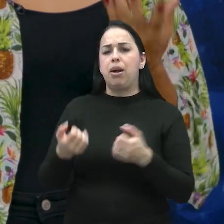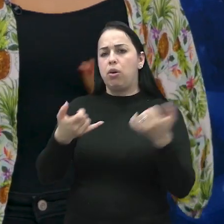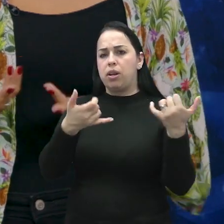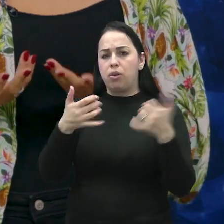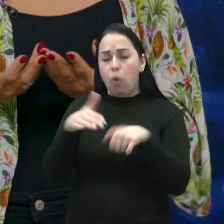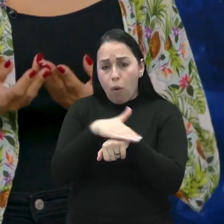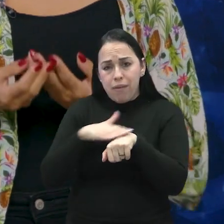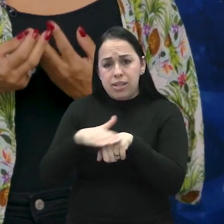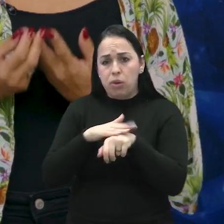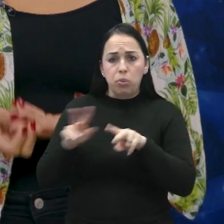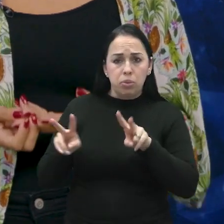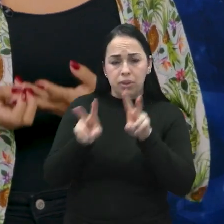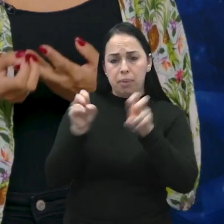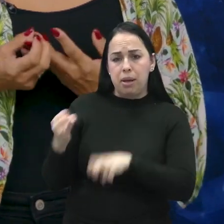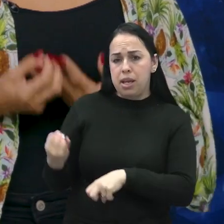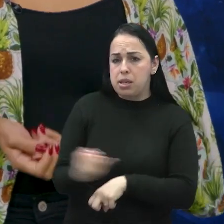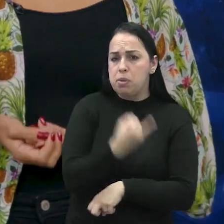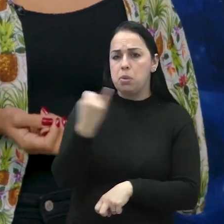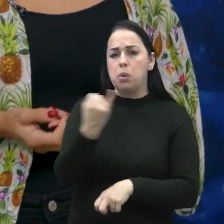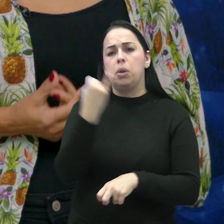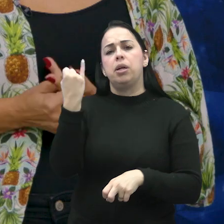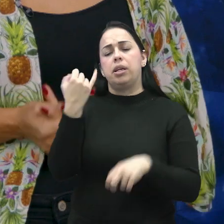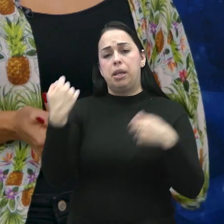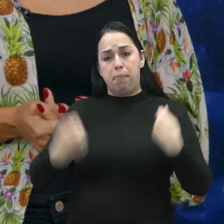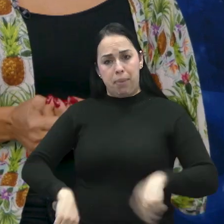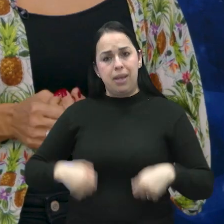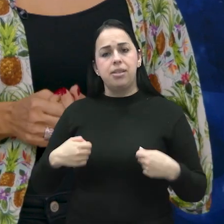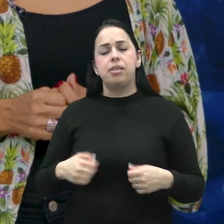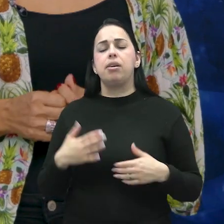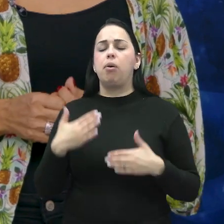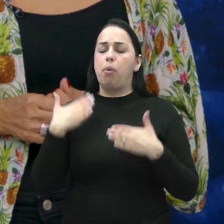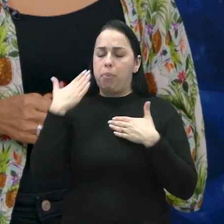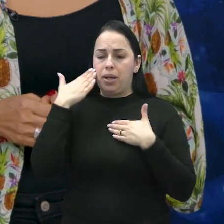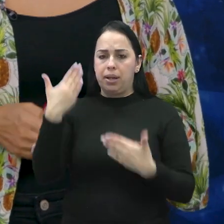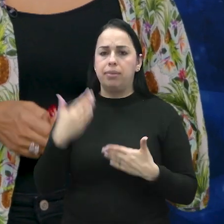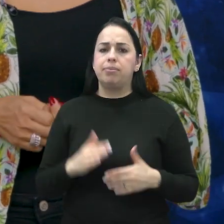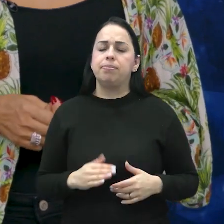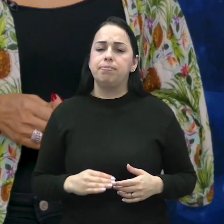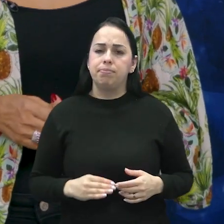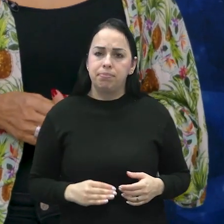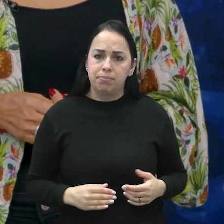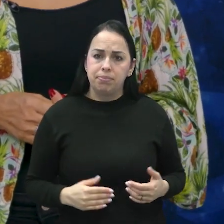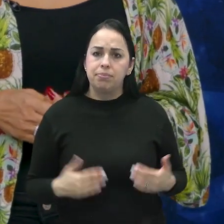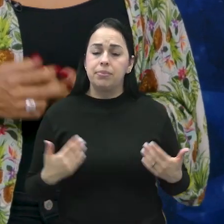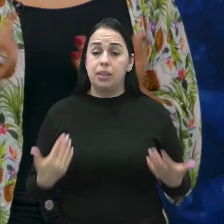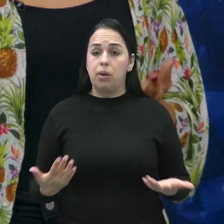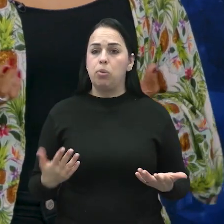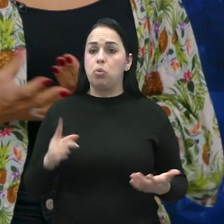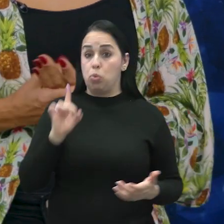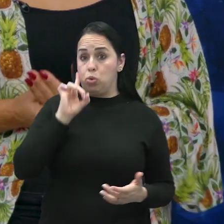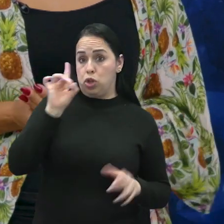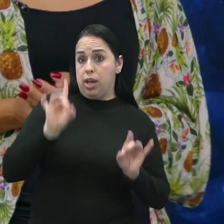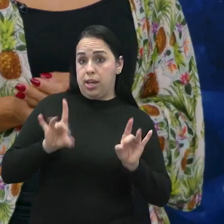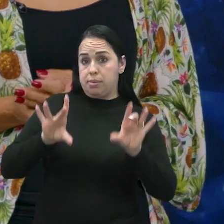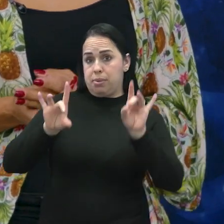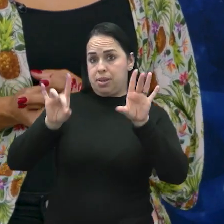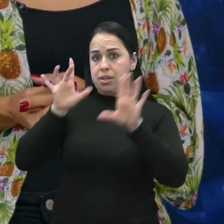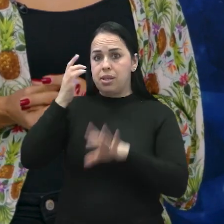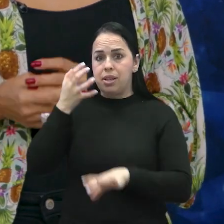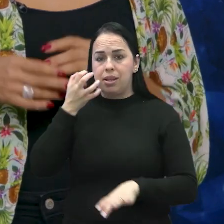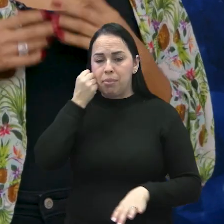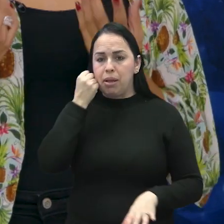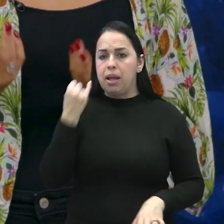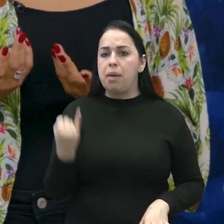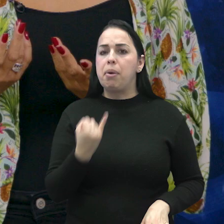gente debater esse tema que é tão importante, e necessário, então agradeço. E esse dia, ele